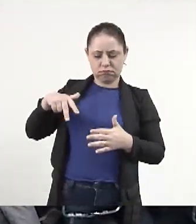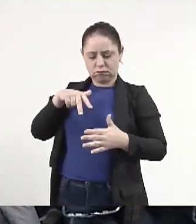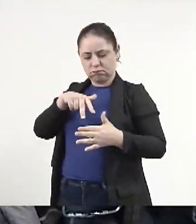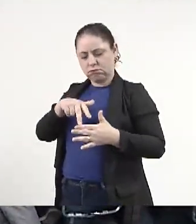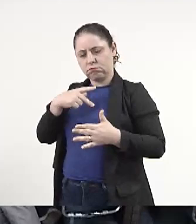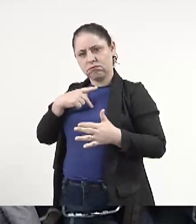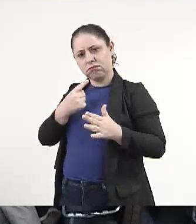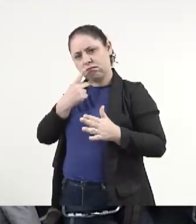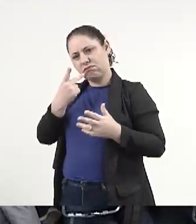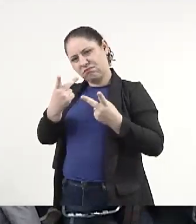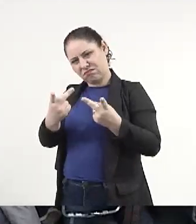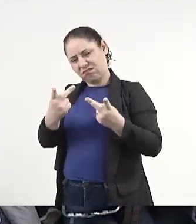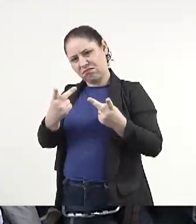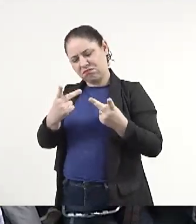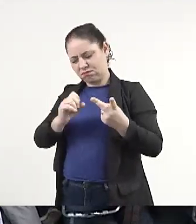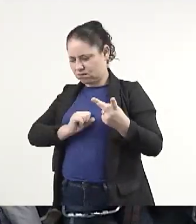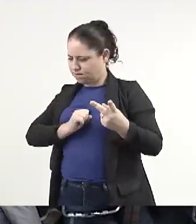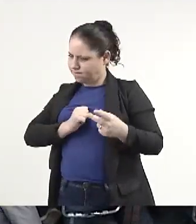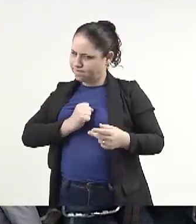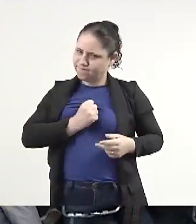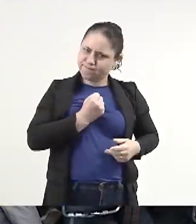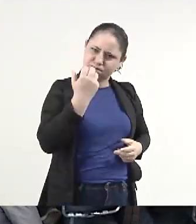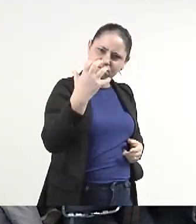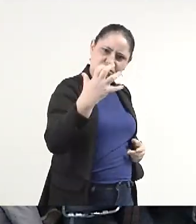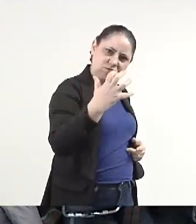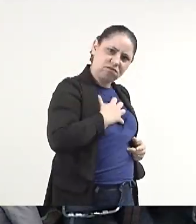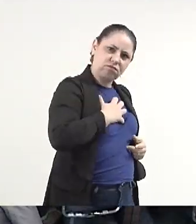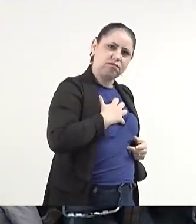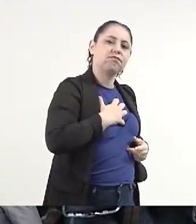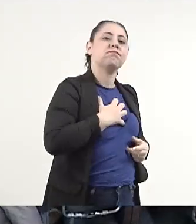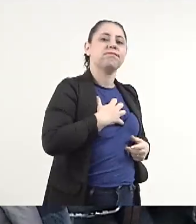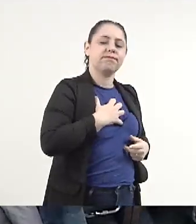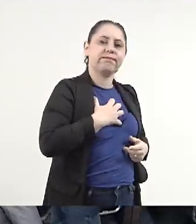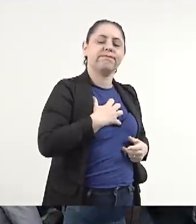para manifestar uma indignação que eu sinto